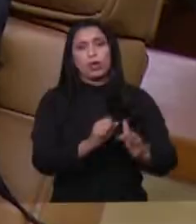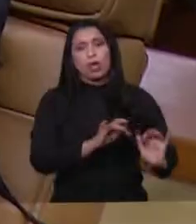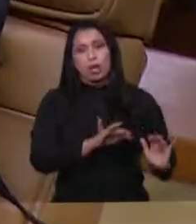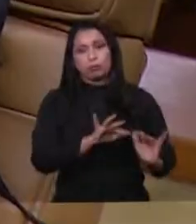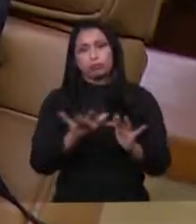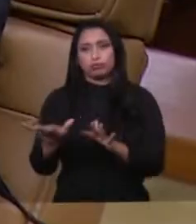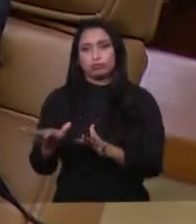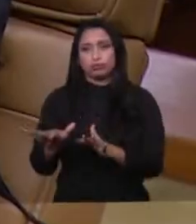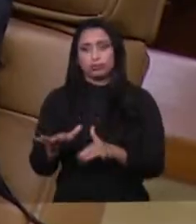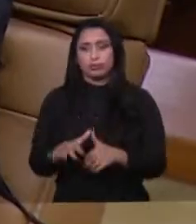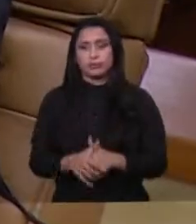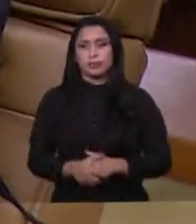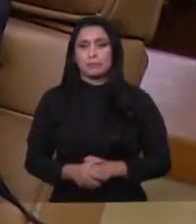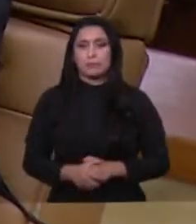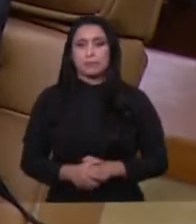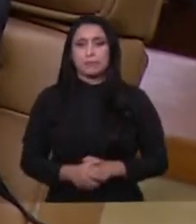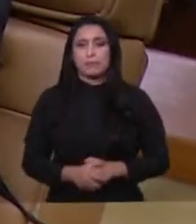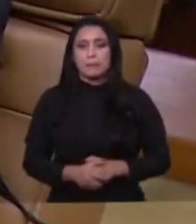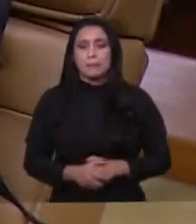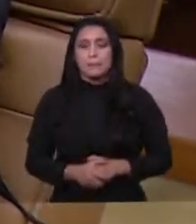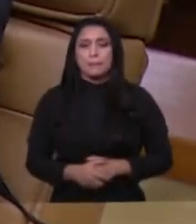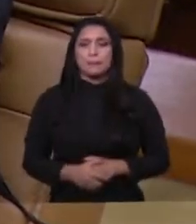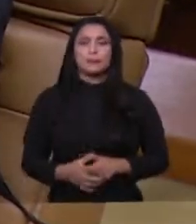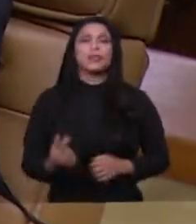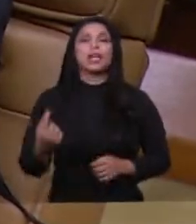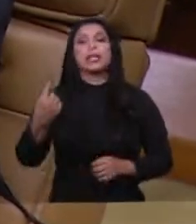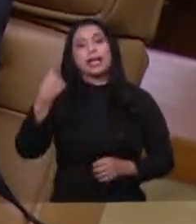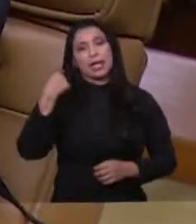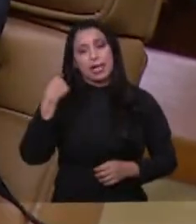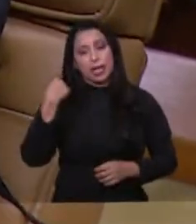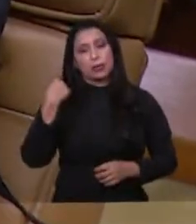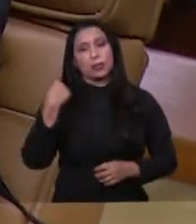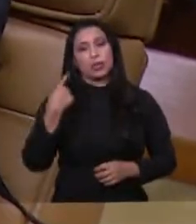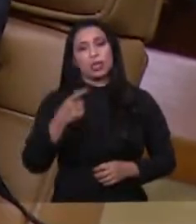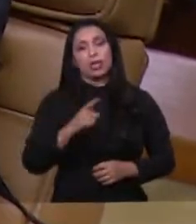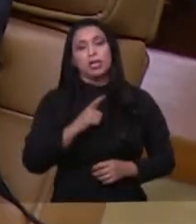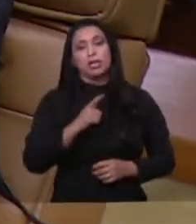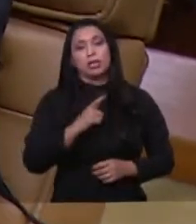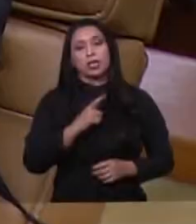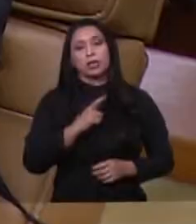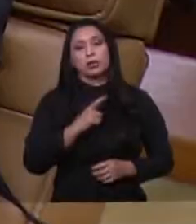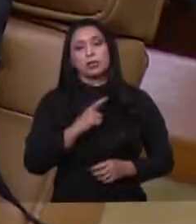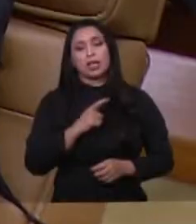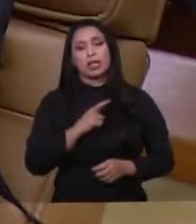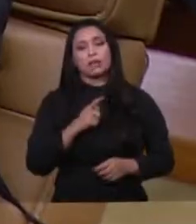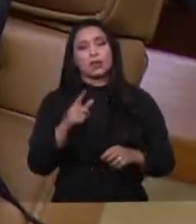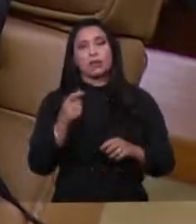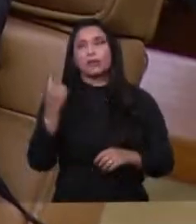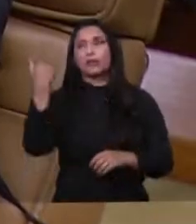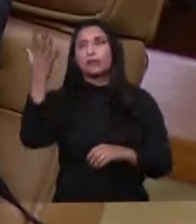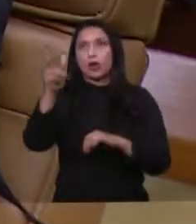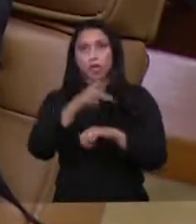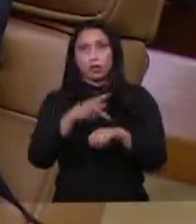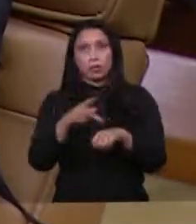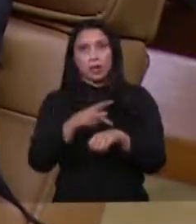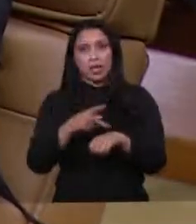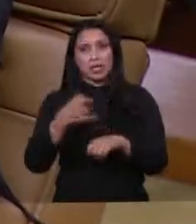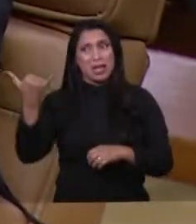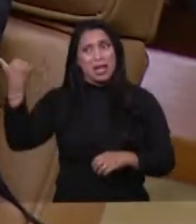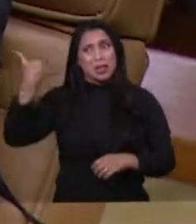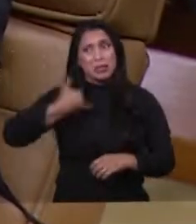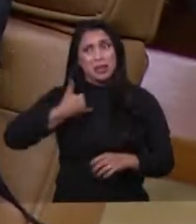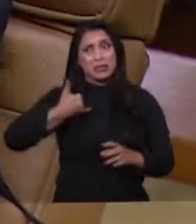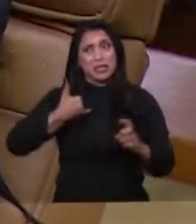minha manifestação naquela oportunidade que eu estava no exterior, foi avisado às 5 horas da manhã,